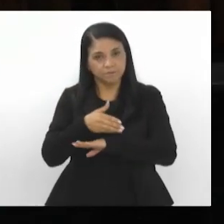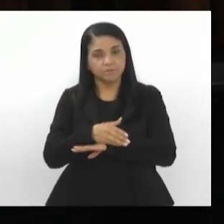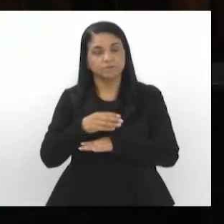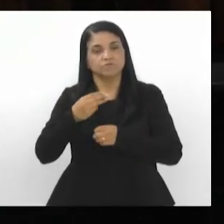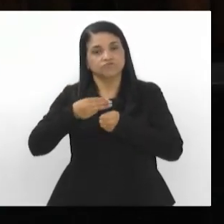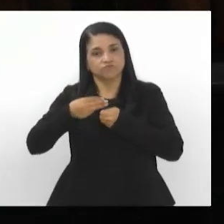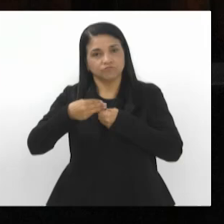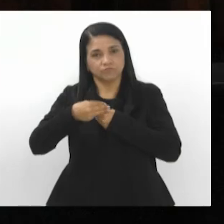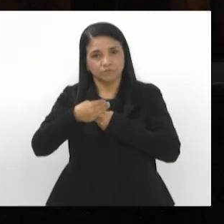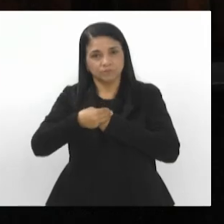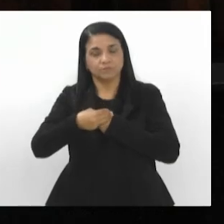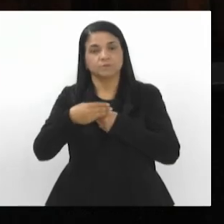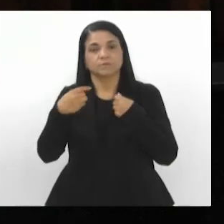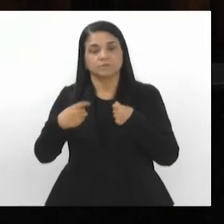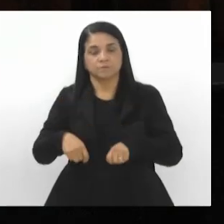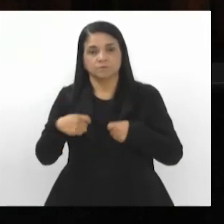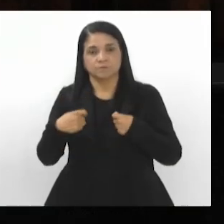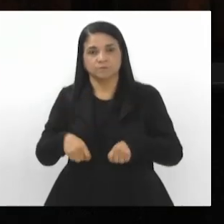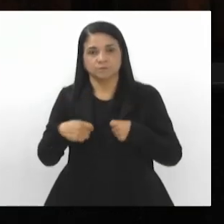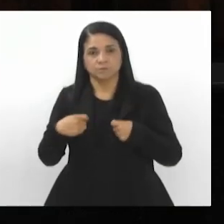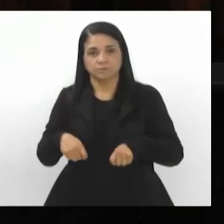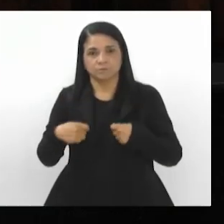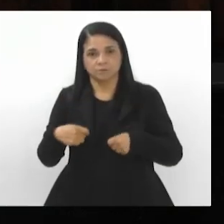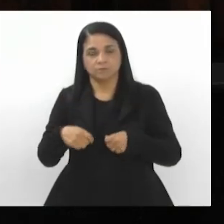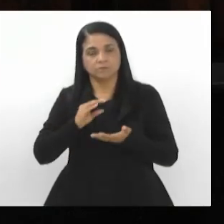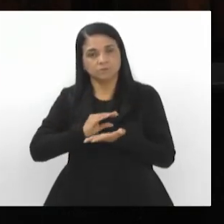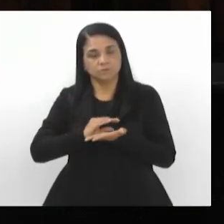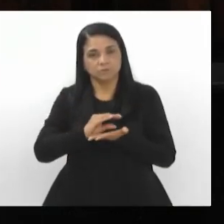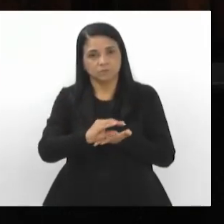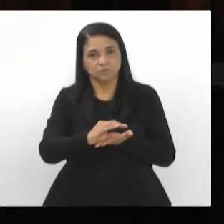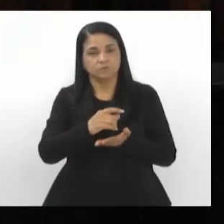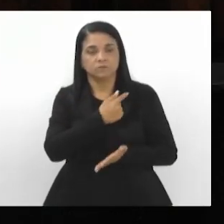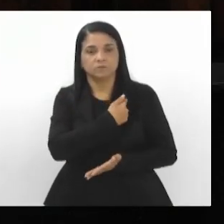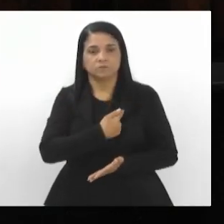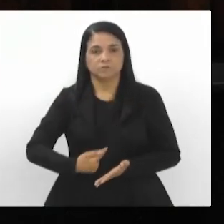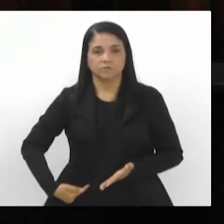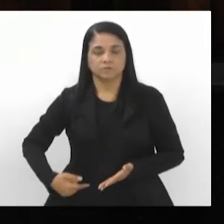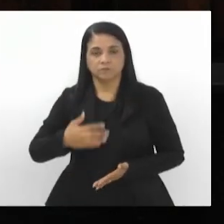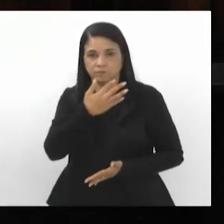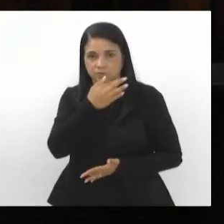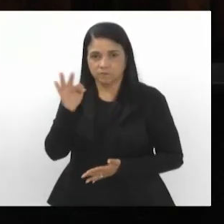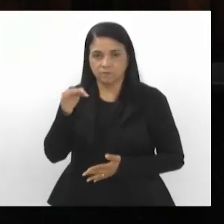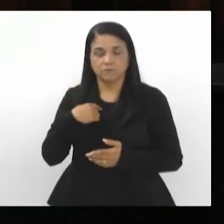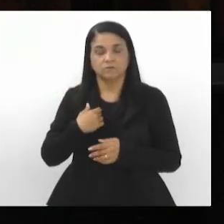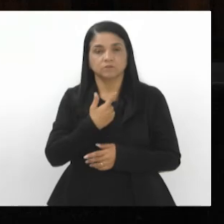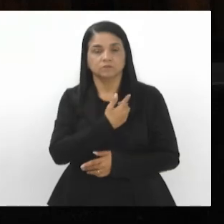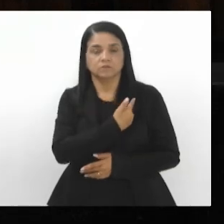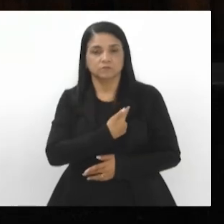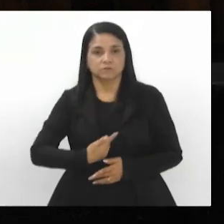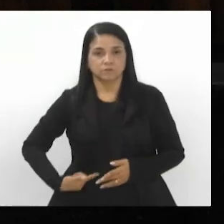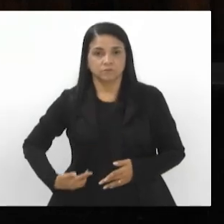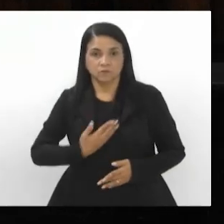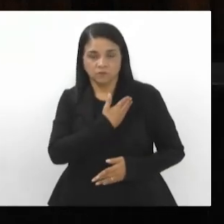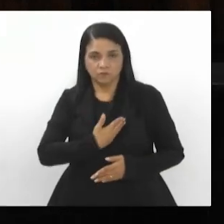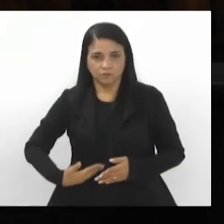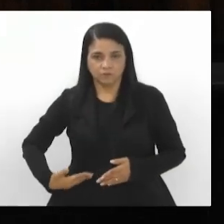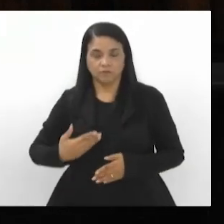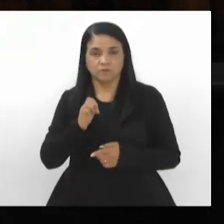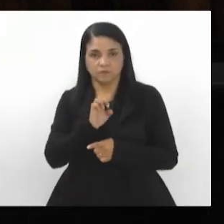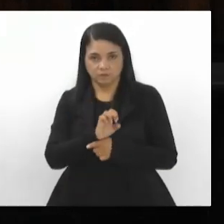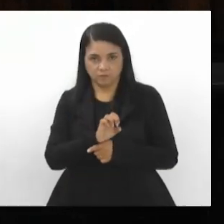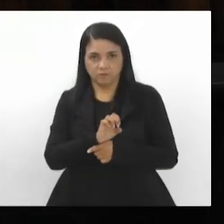municípios que tanto precisa de recursos do governo federal e do governo estadual. Acho que